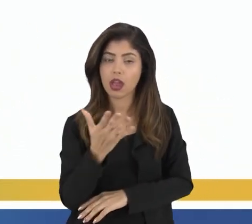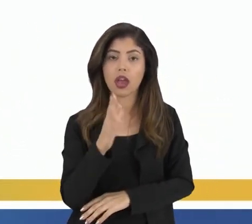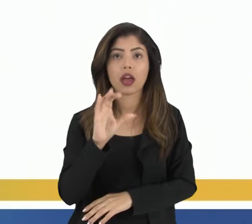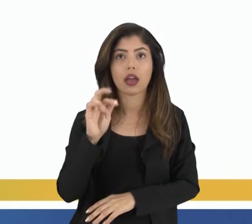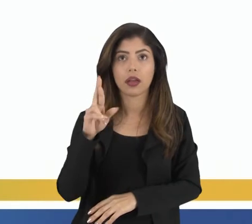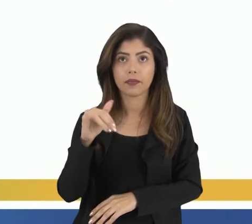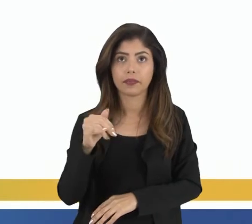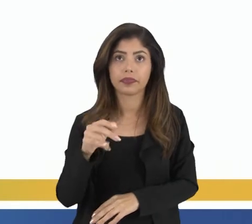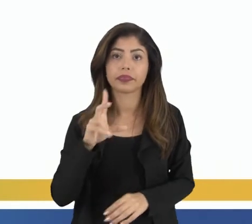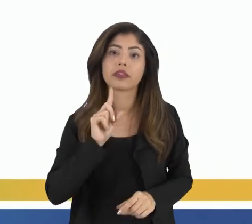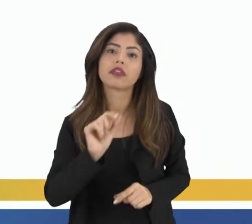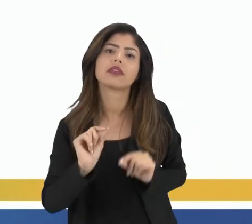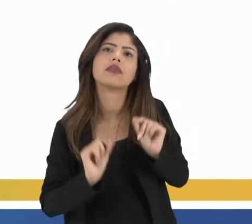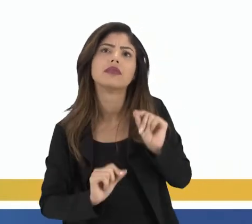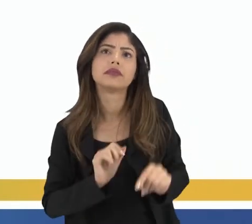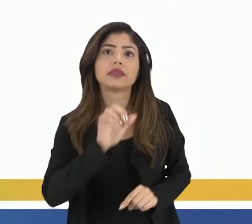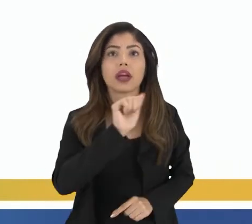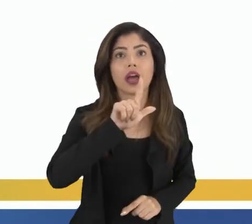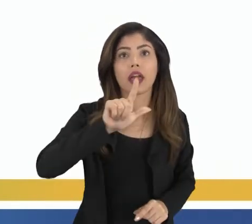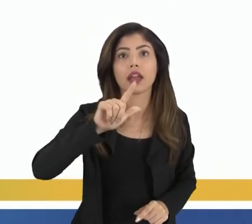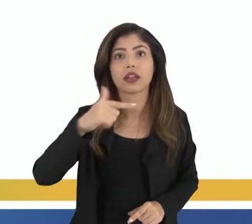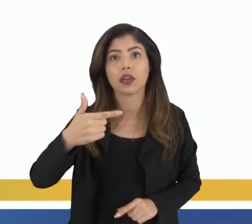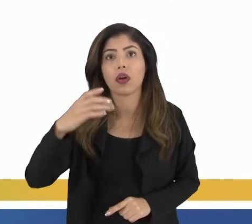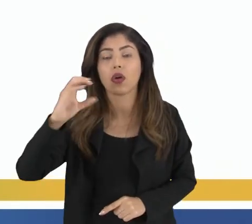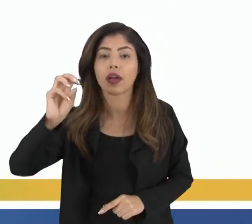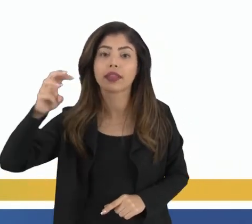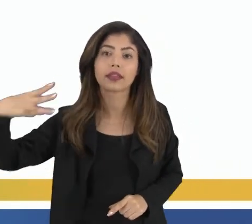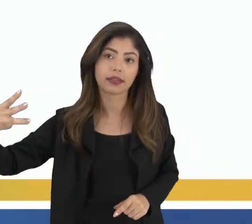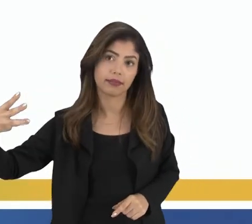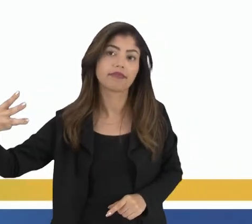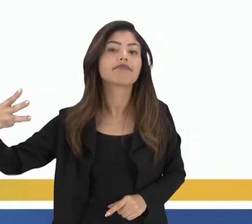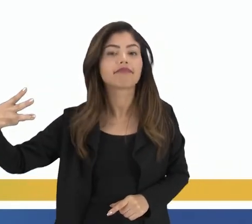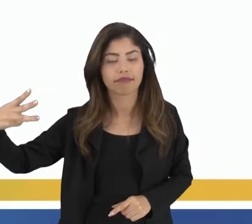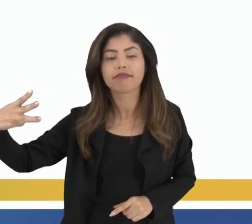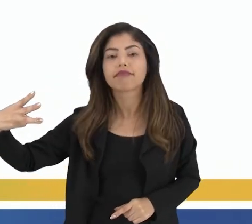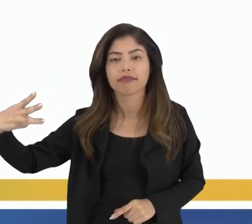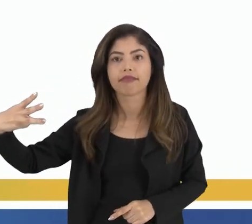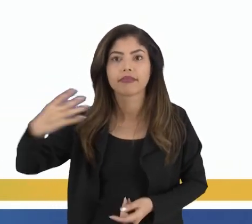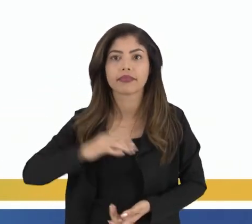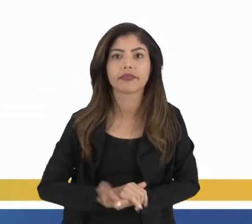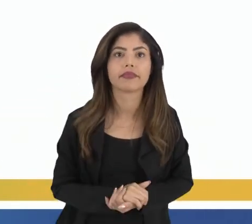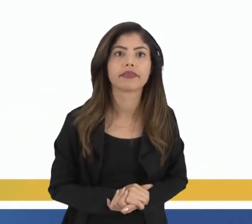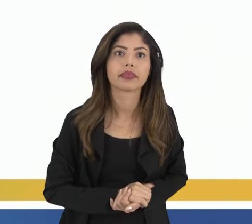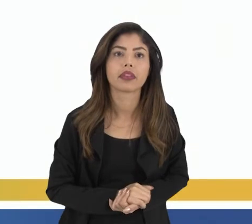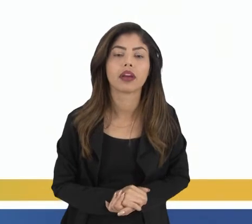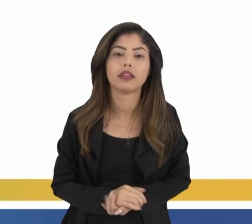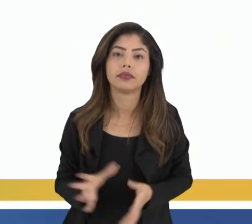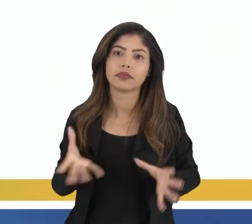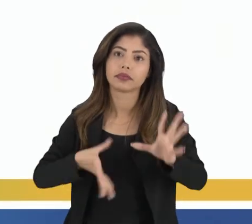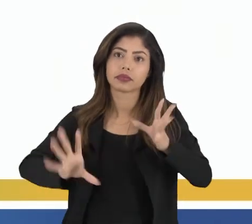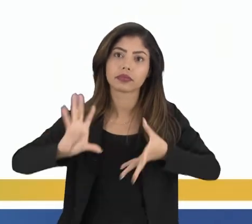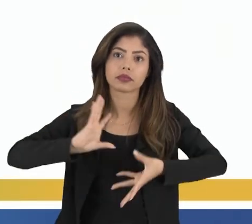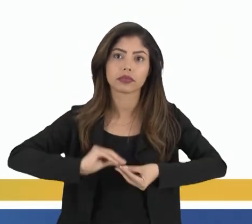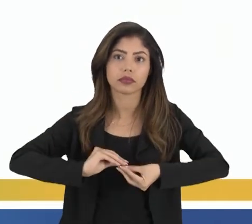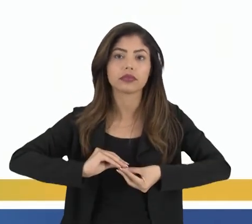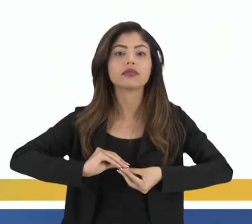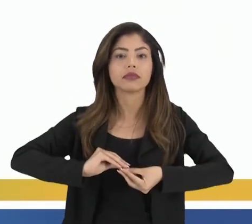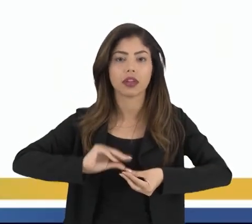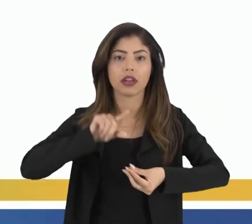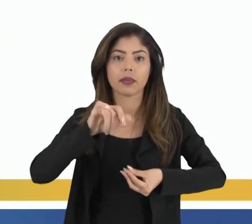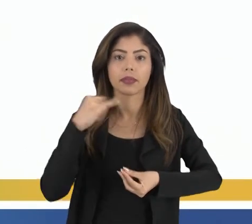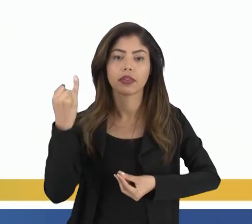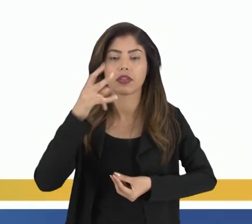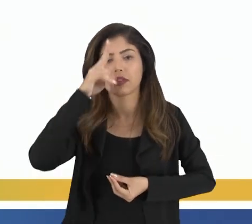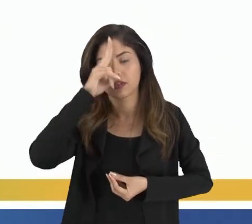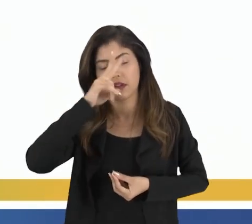numérico, sem a carga. Então, o nosso composto formado foi Al2O3, óxido de alumínio.